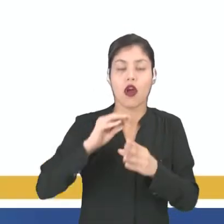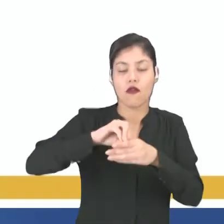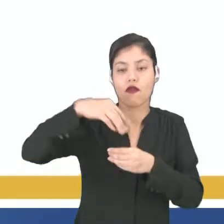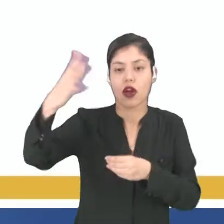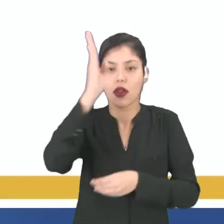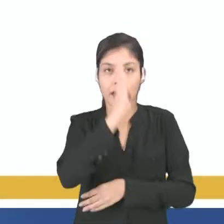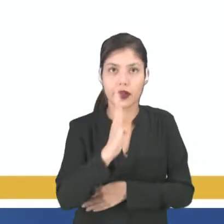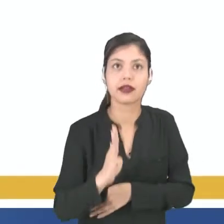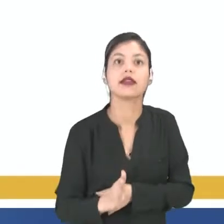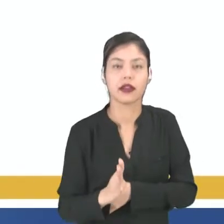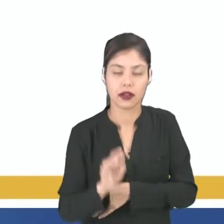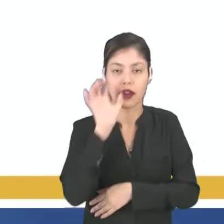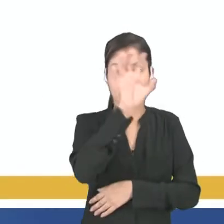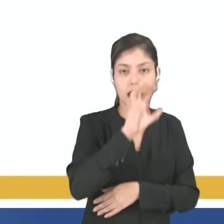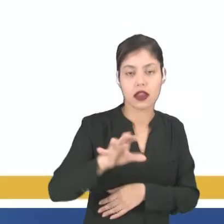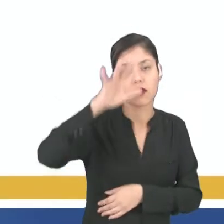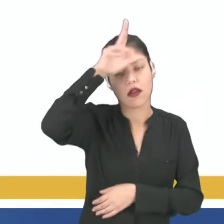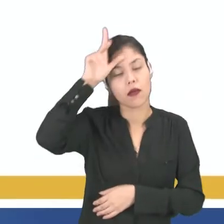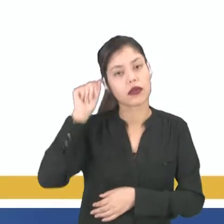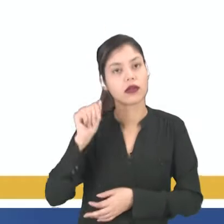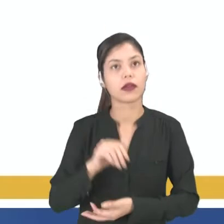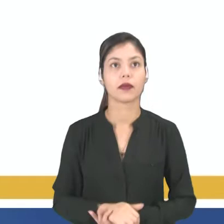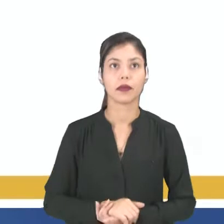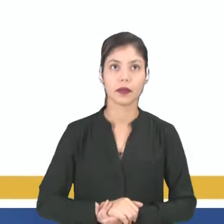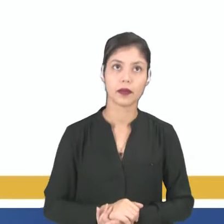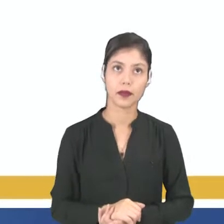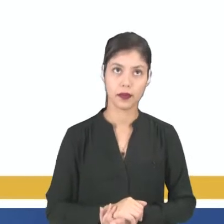do território brasileiro na região amazônica.